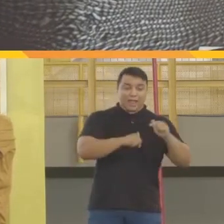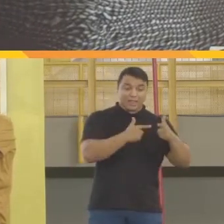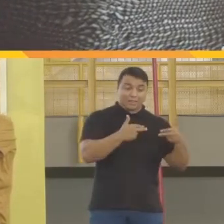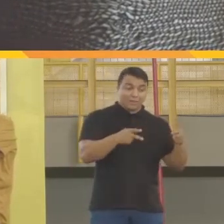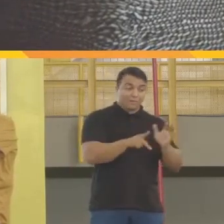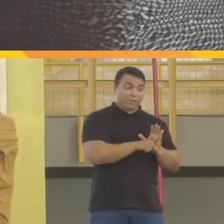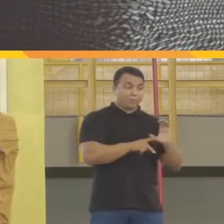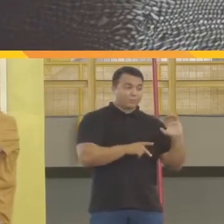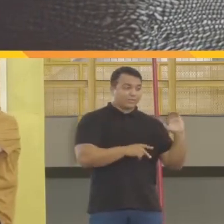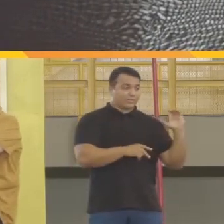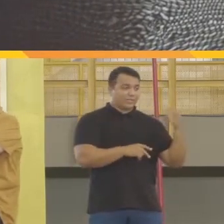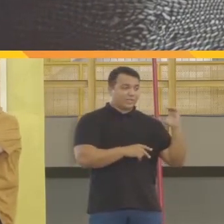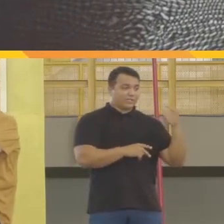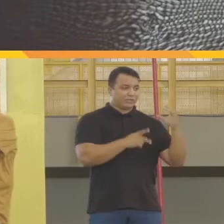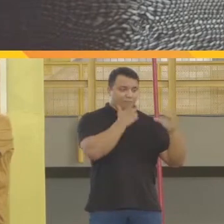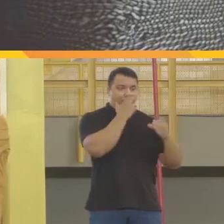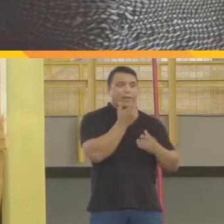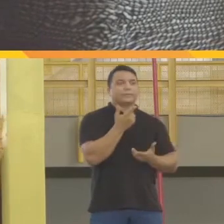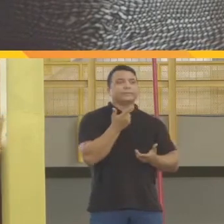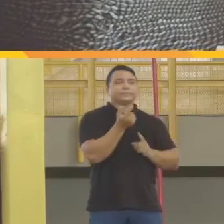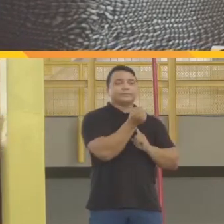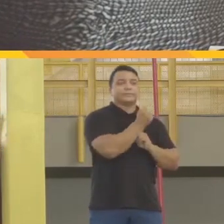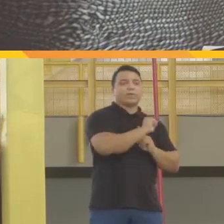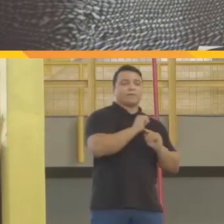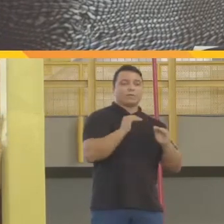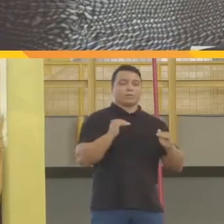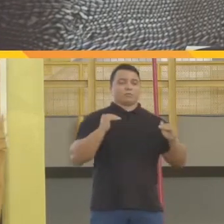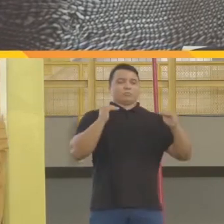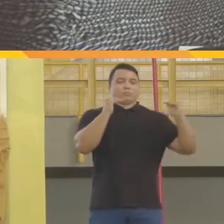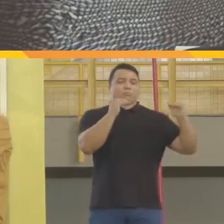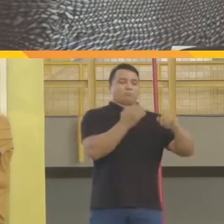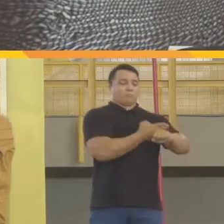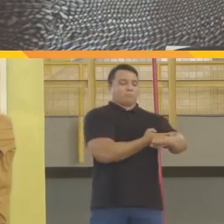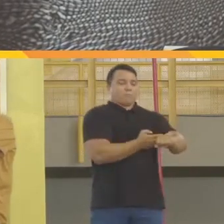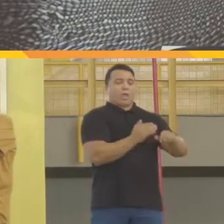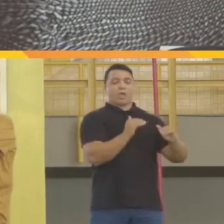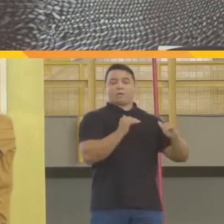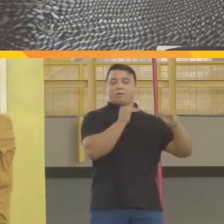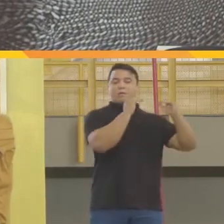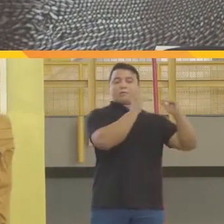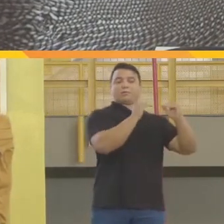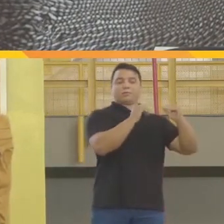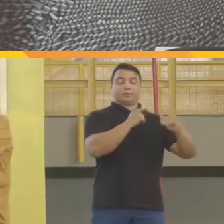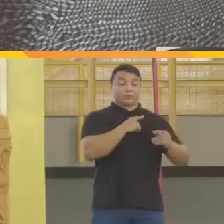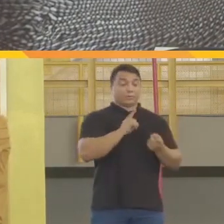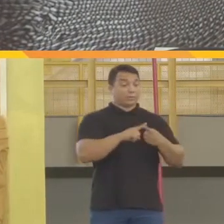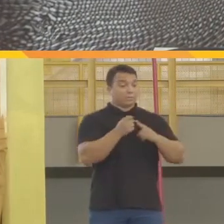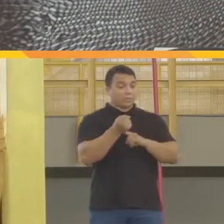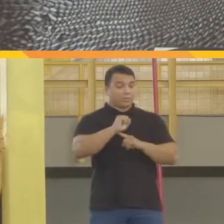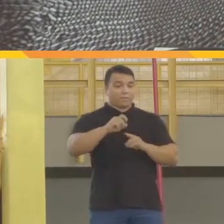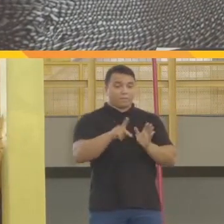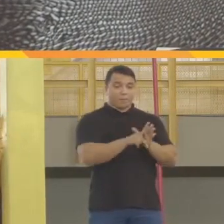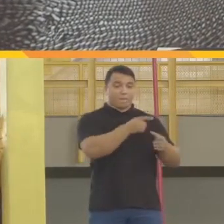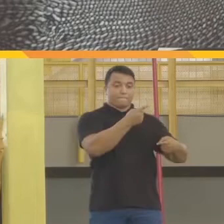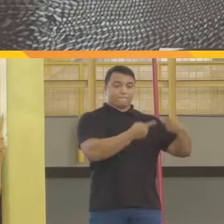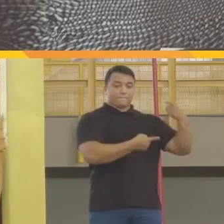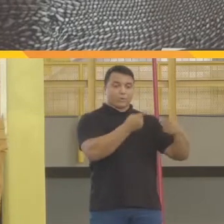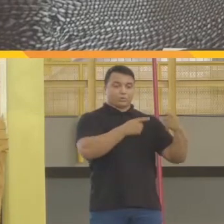elementos científicos para defender a superioridade branca, inclusive com a defesa de